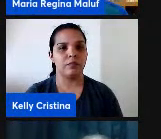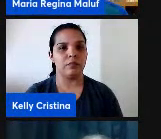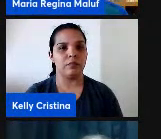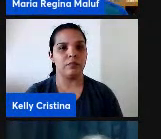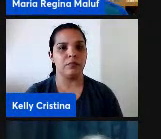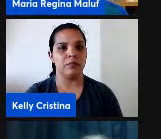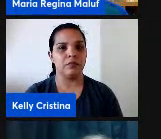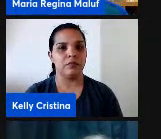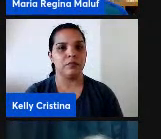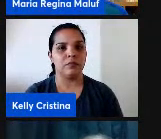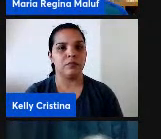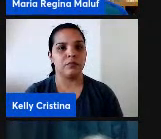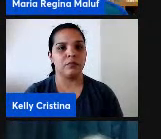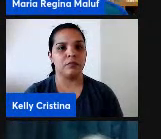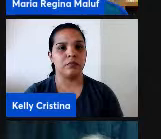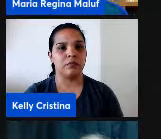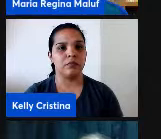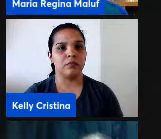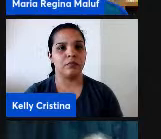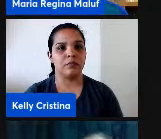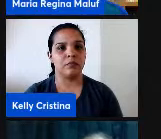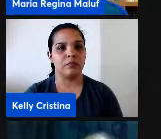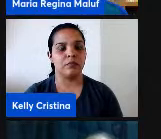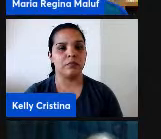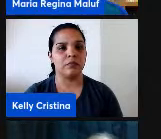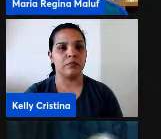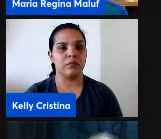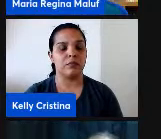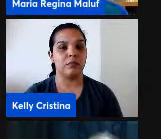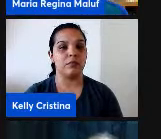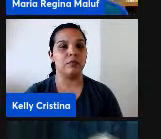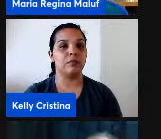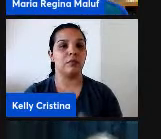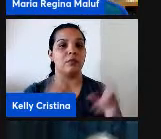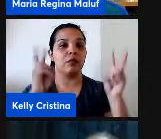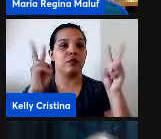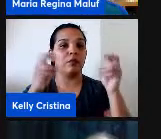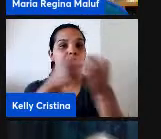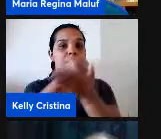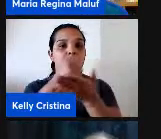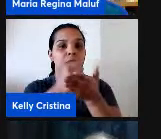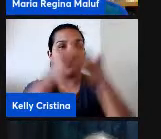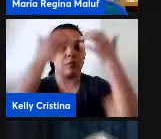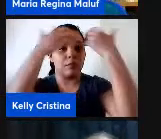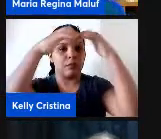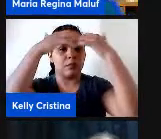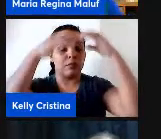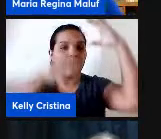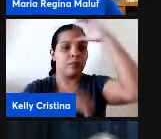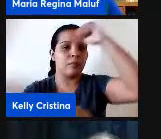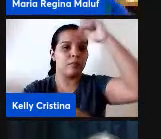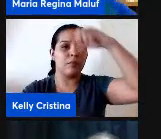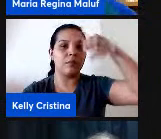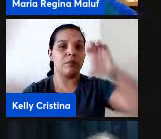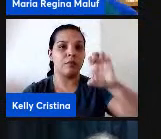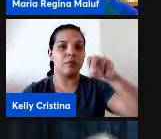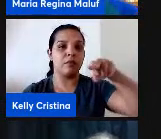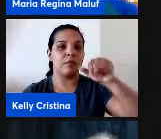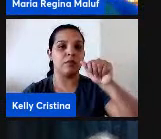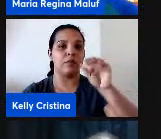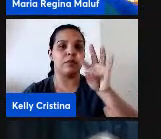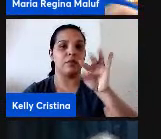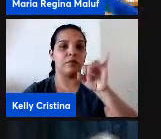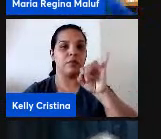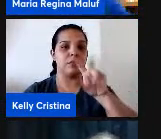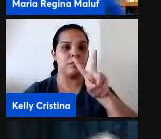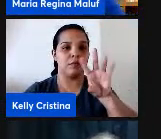sim. Ok. Então, ela se chama Bases Neurais do Aprendizado Inativo. Eu vou procurar ser